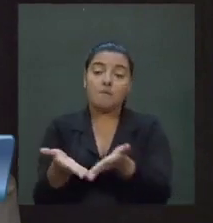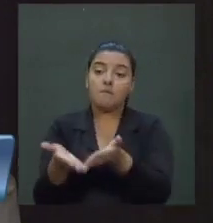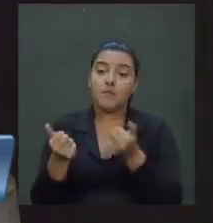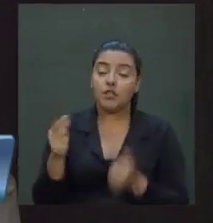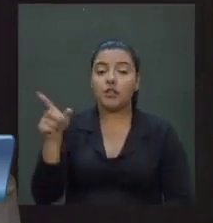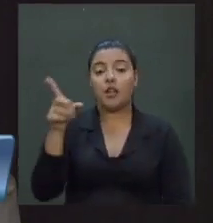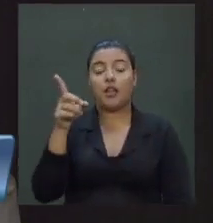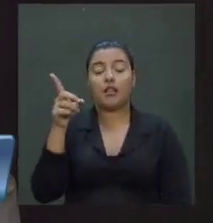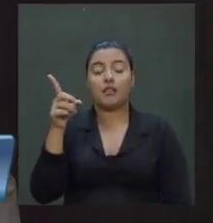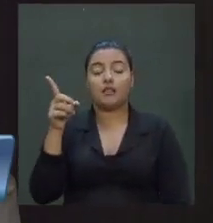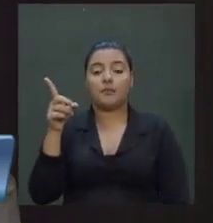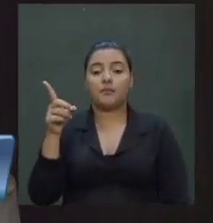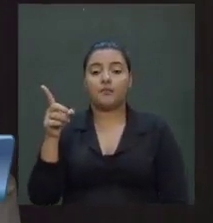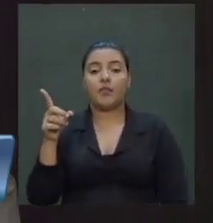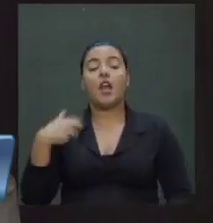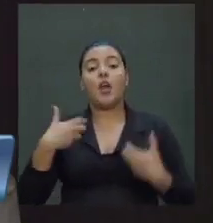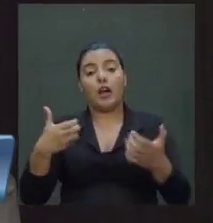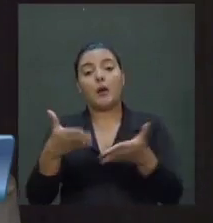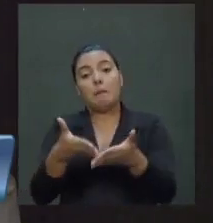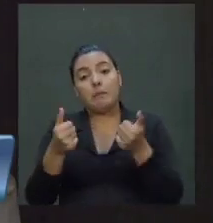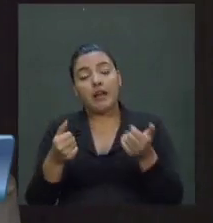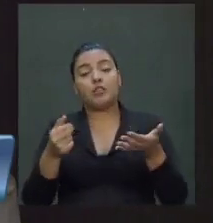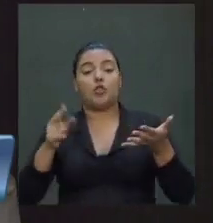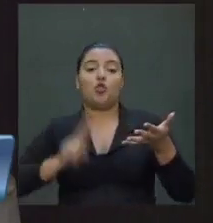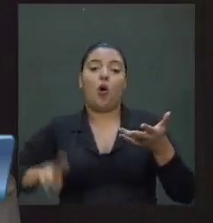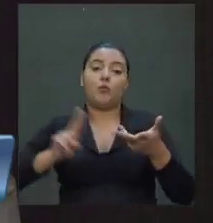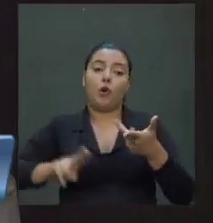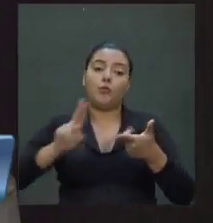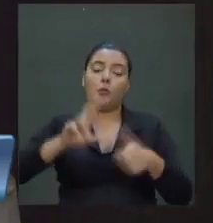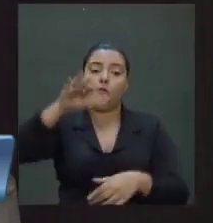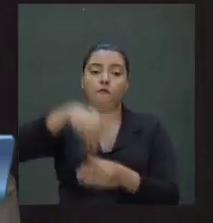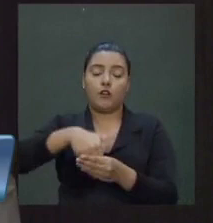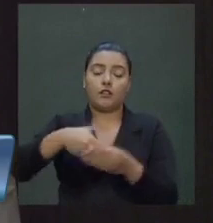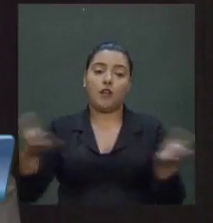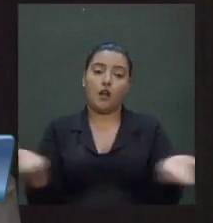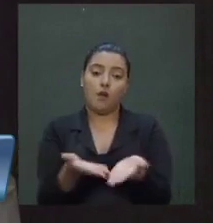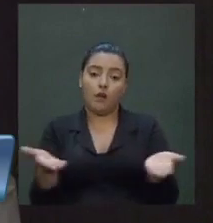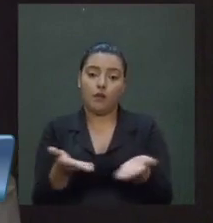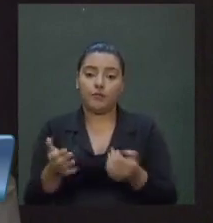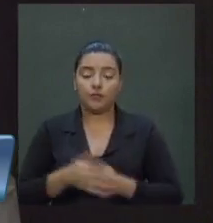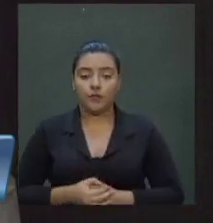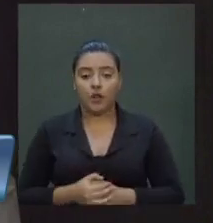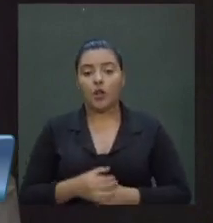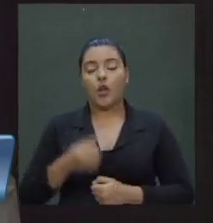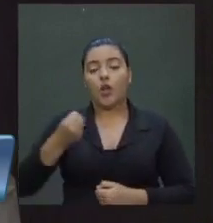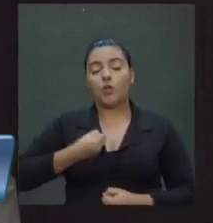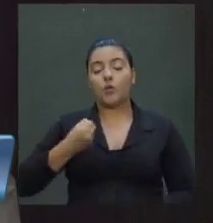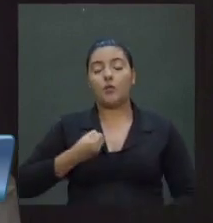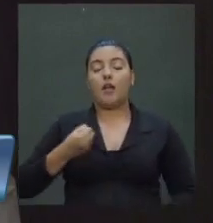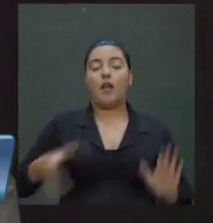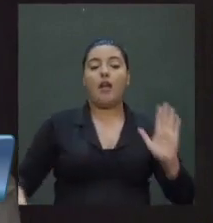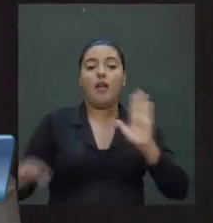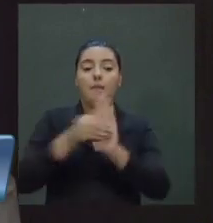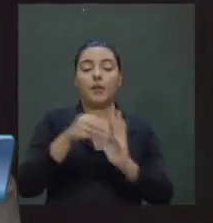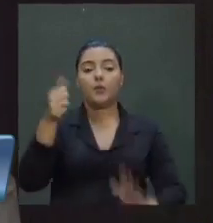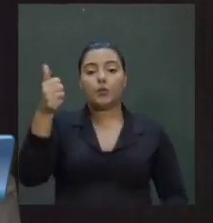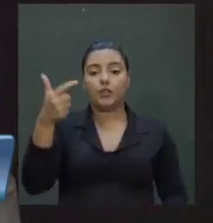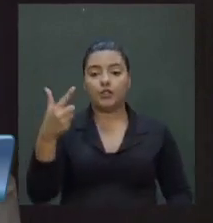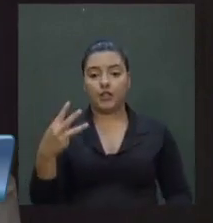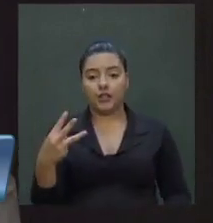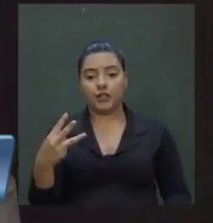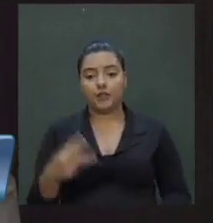deputado Daniel, a votação nominal a essas emendas 1, 2 e 3,